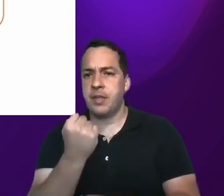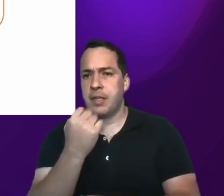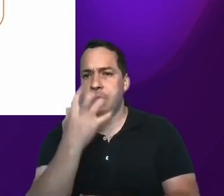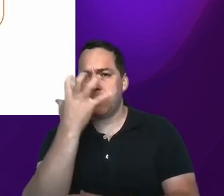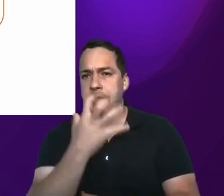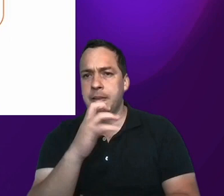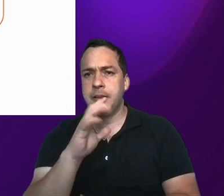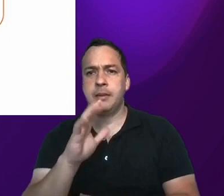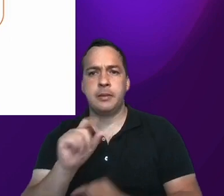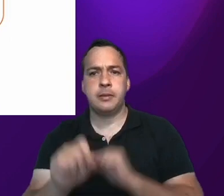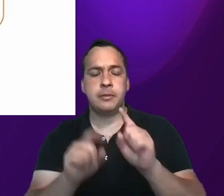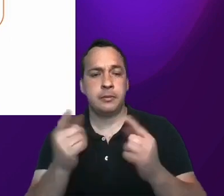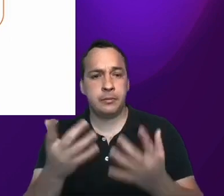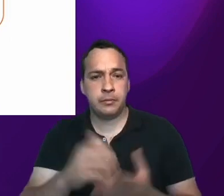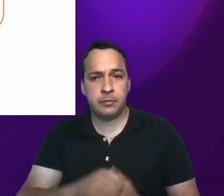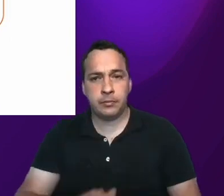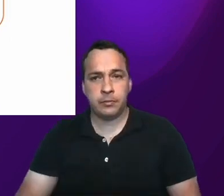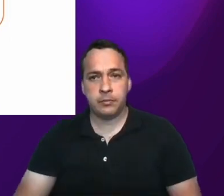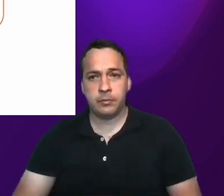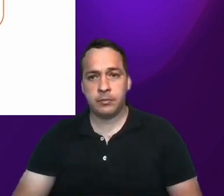gente